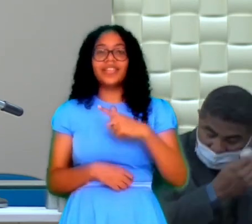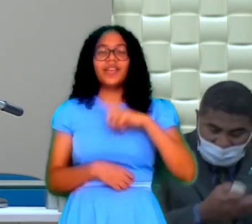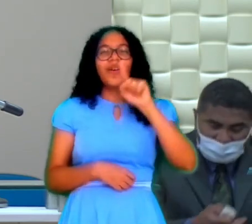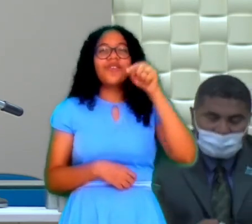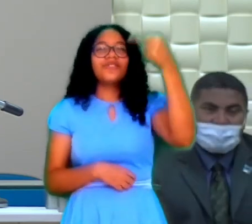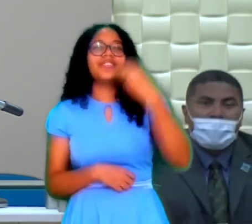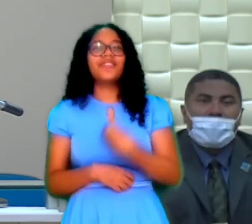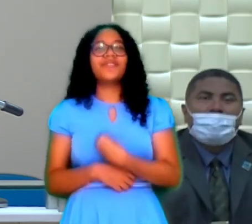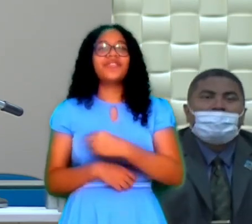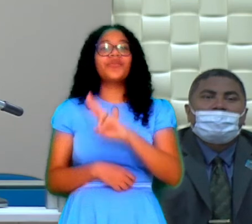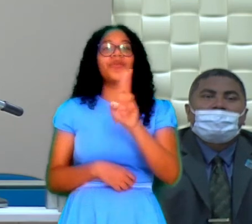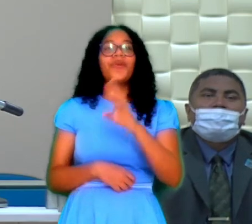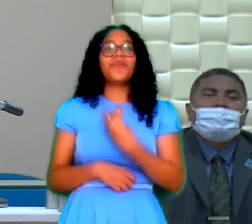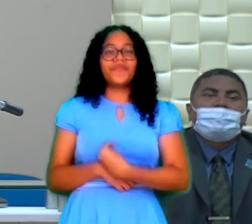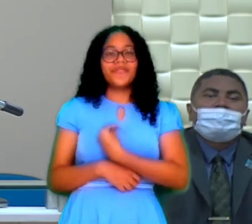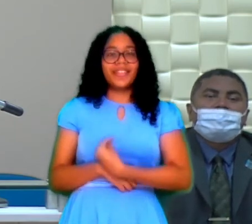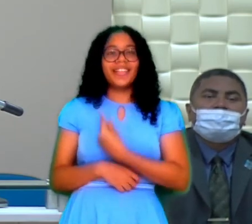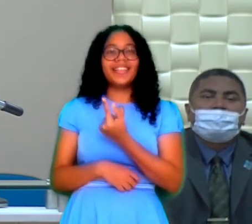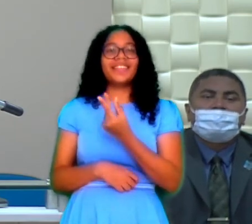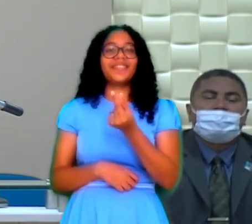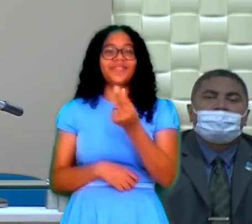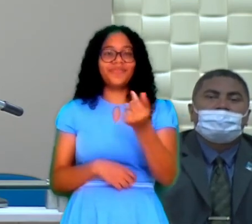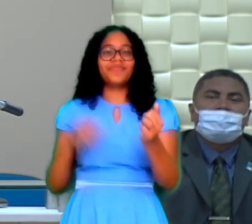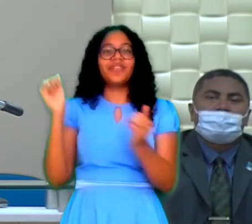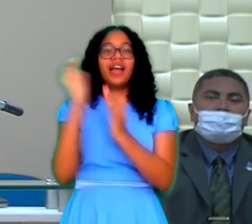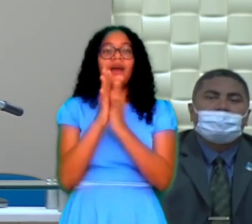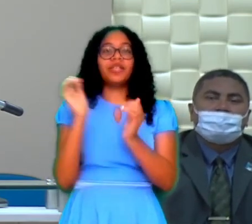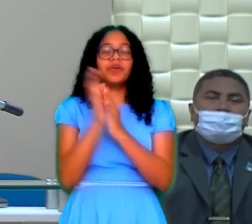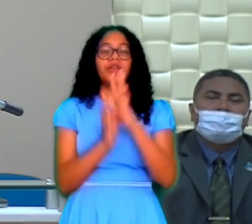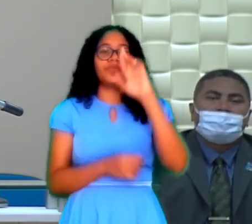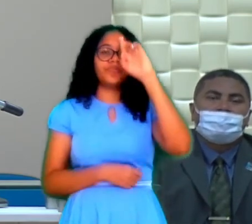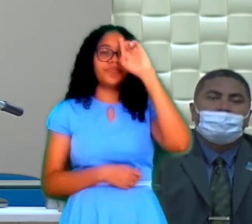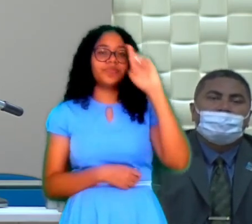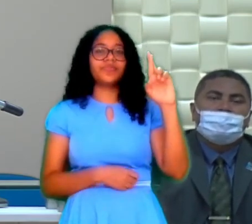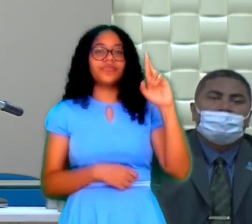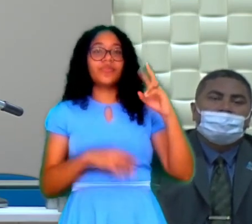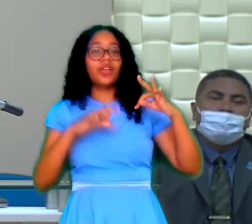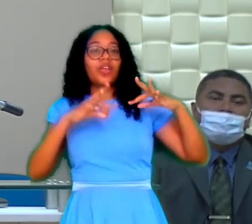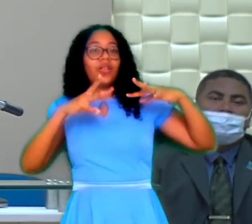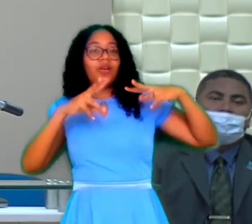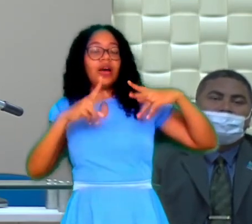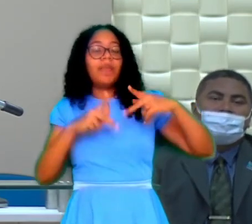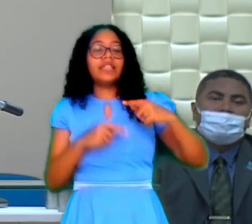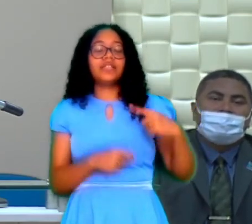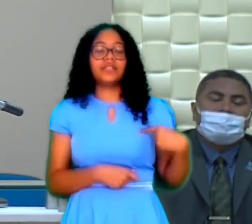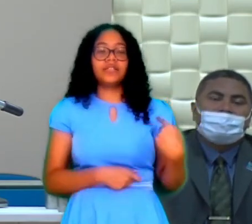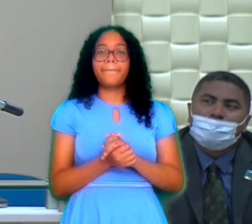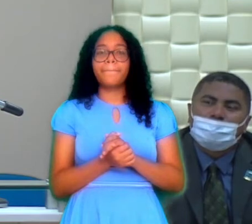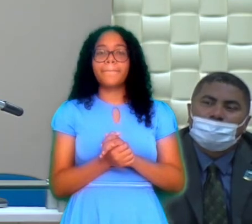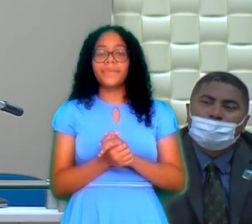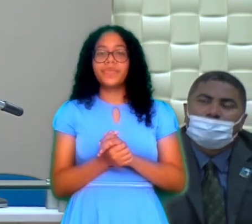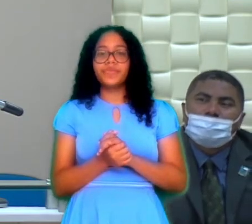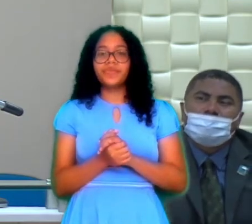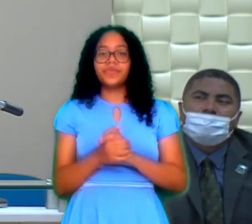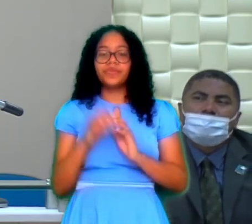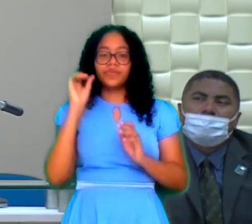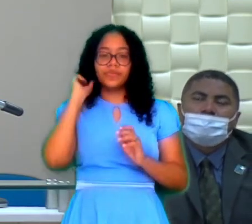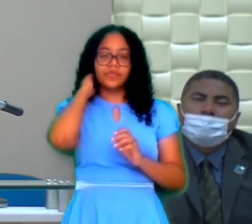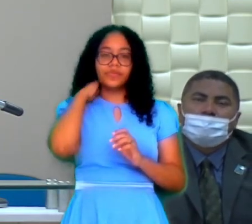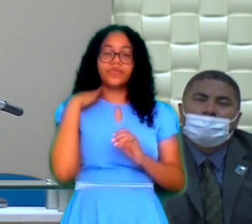paz, obedecendo a Deus, atendendo a voz de Deus. Mas ele resolve ser um fugitivo de